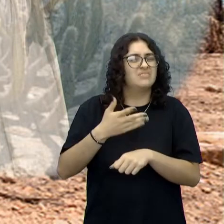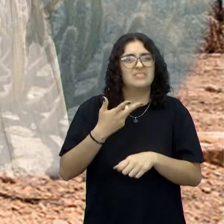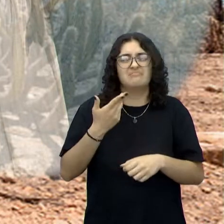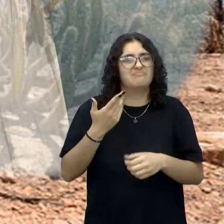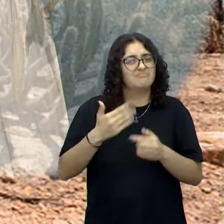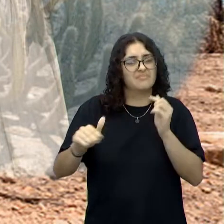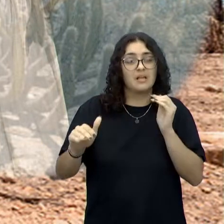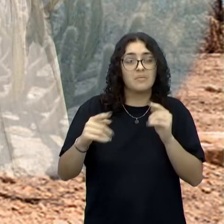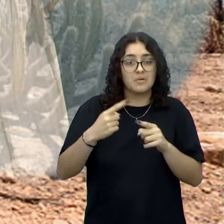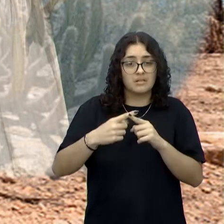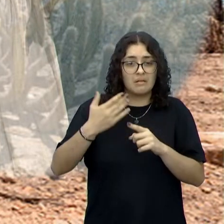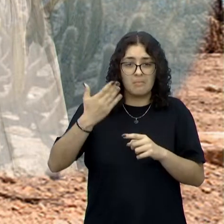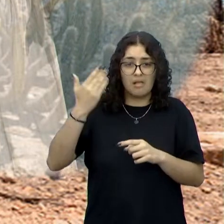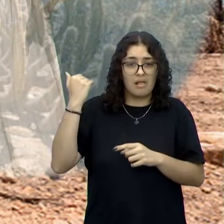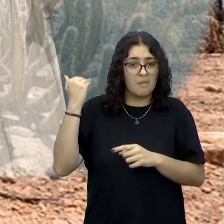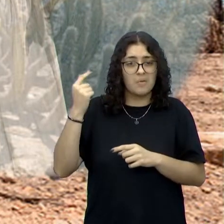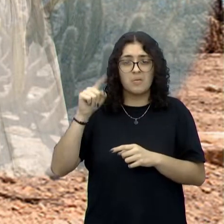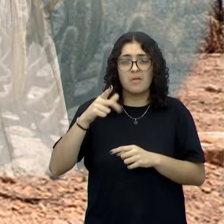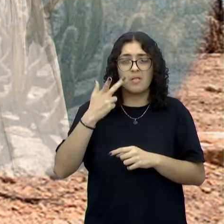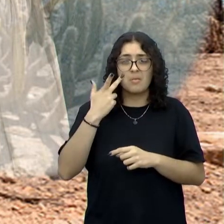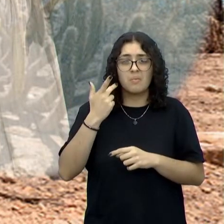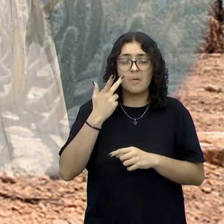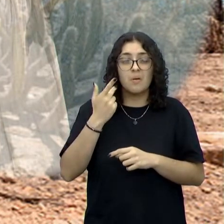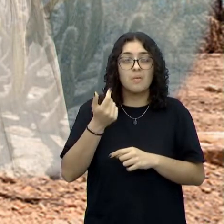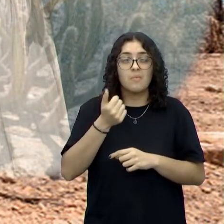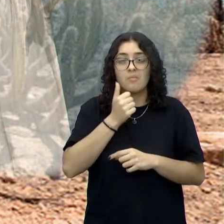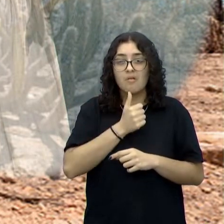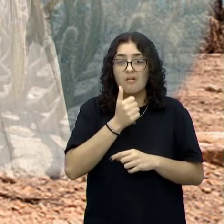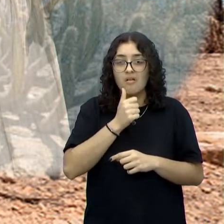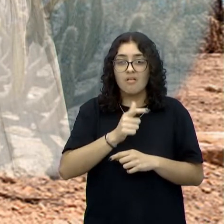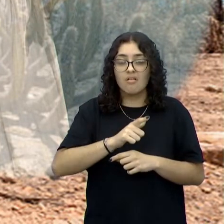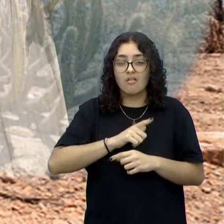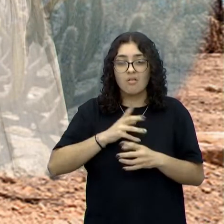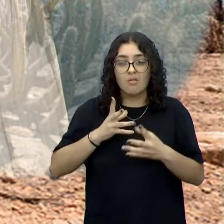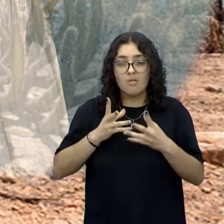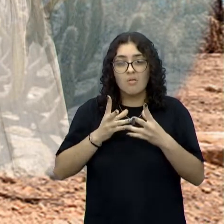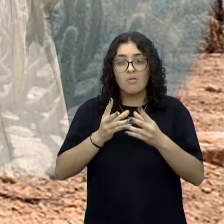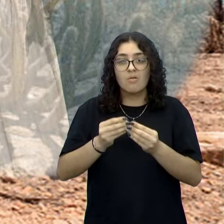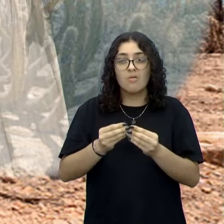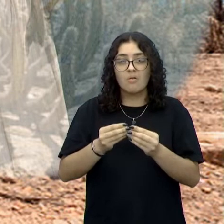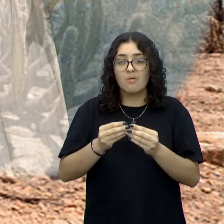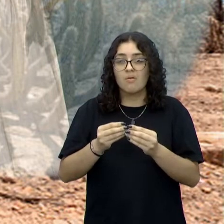porque a gente sabe que nessa época não era muito comum as mulheres ter toda